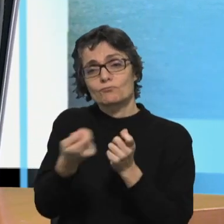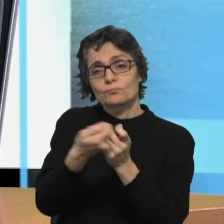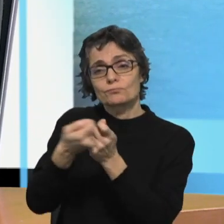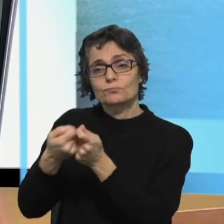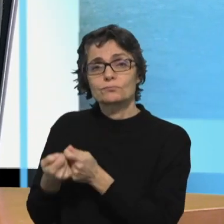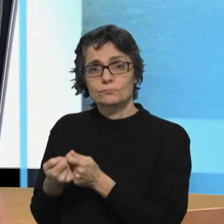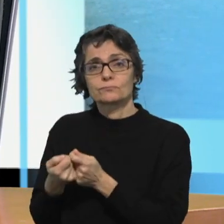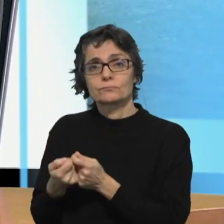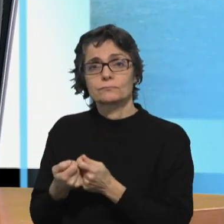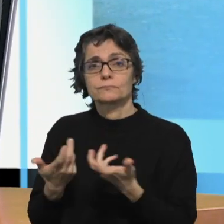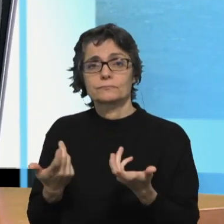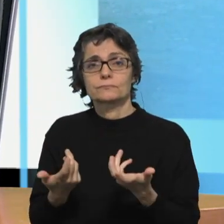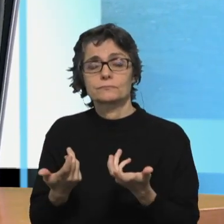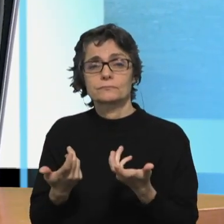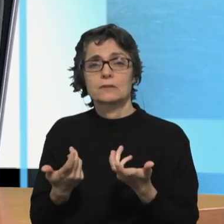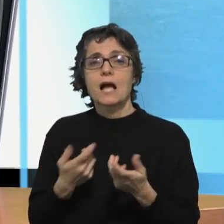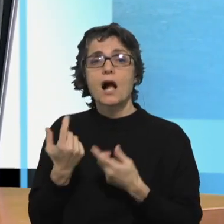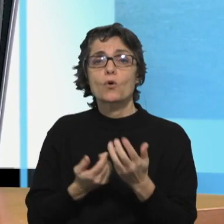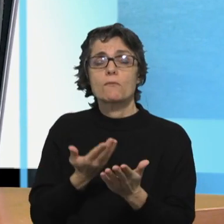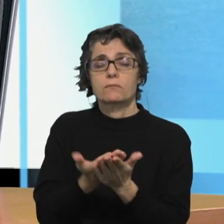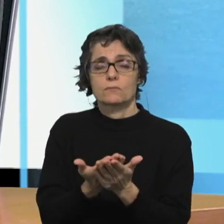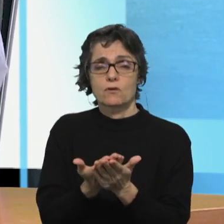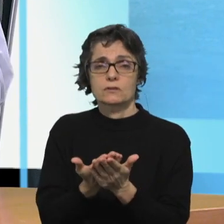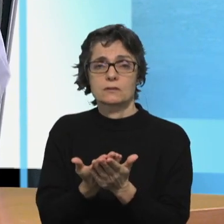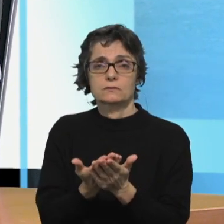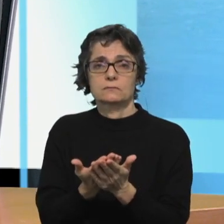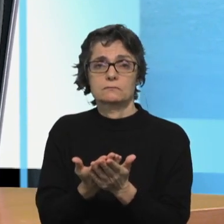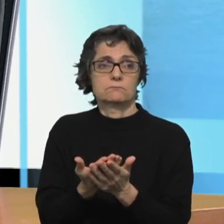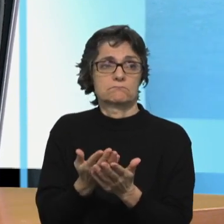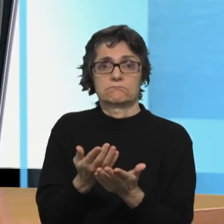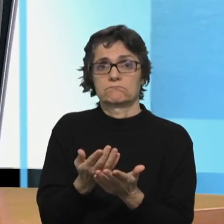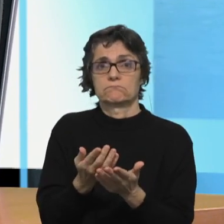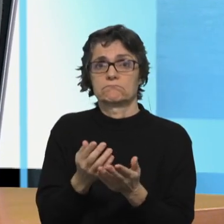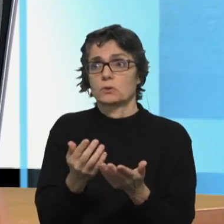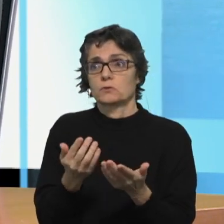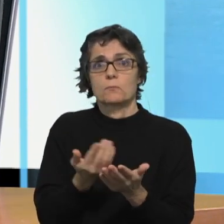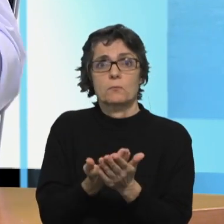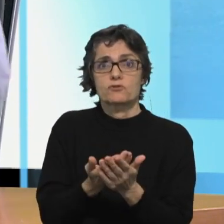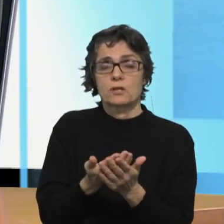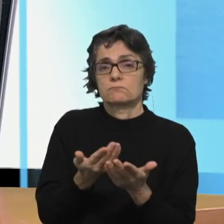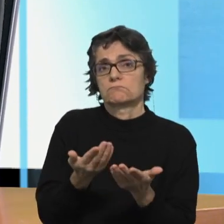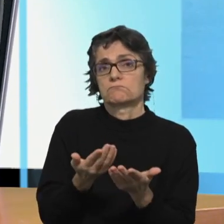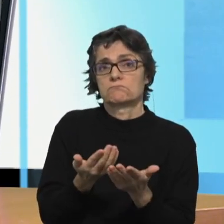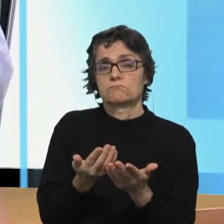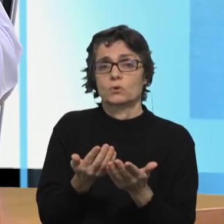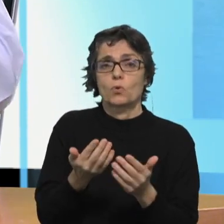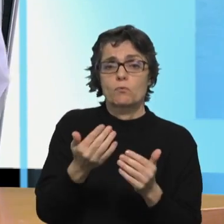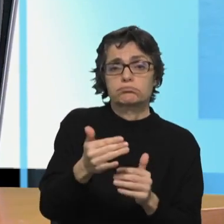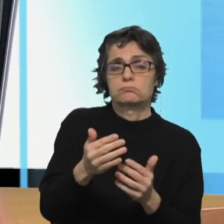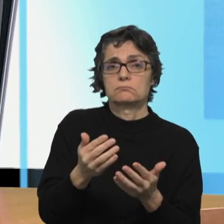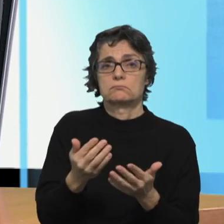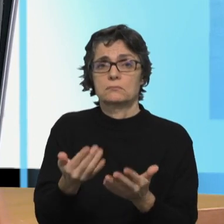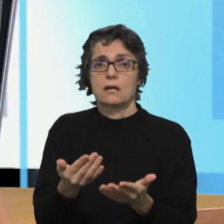de propostas. Podem ser propostas muito limitadas, digamos assim, não é? Se a família A, se o pai, se a